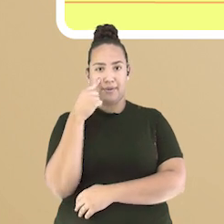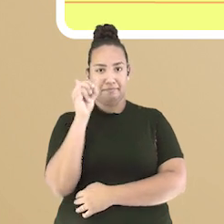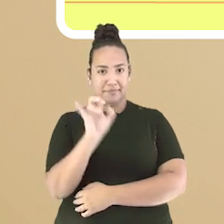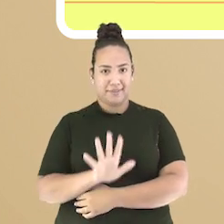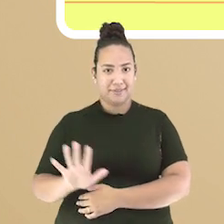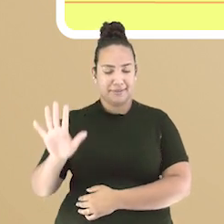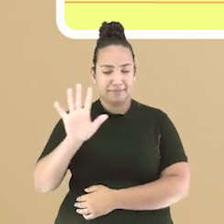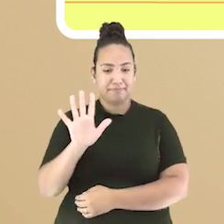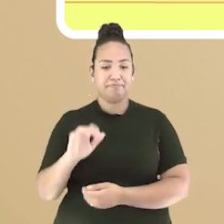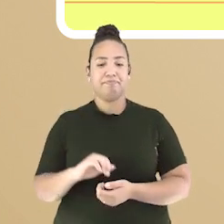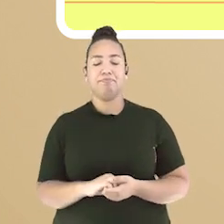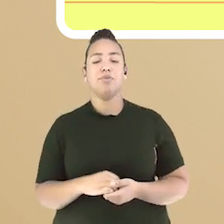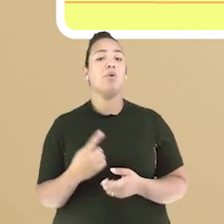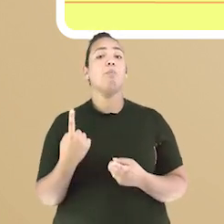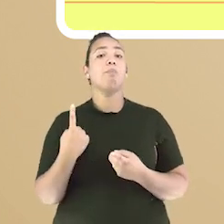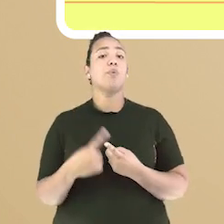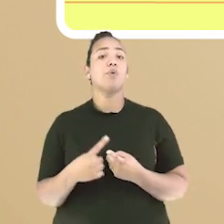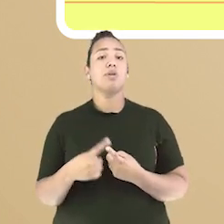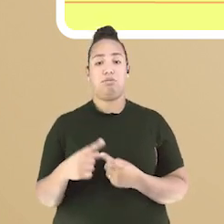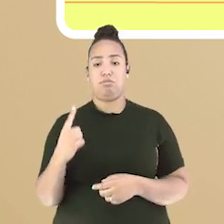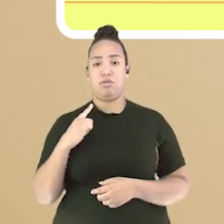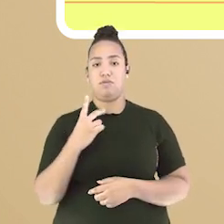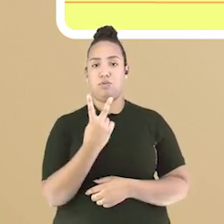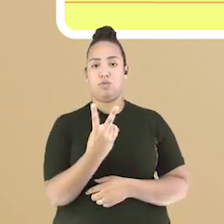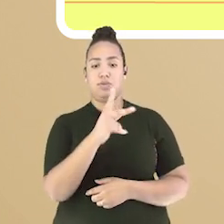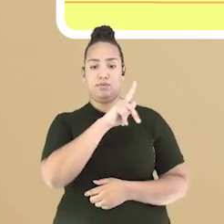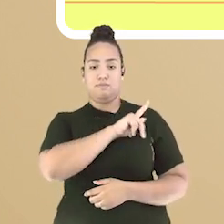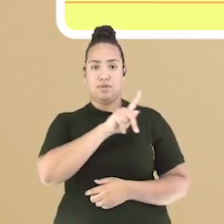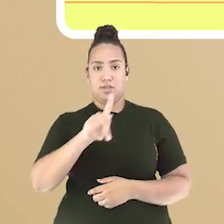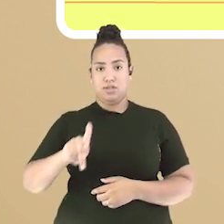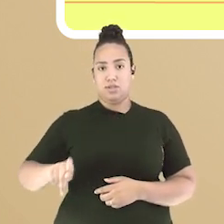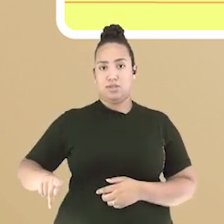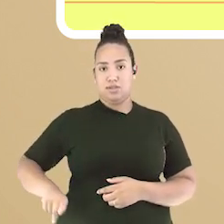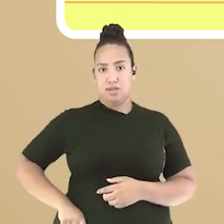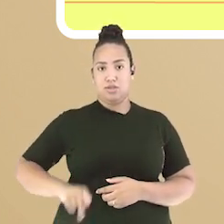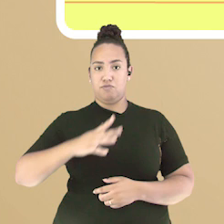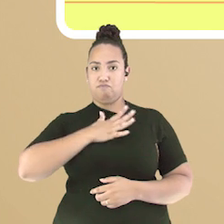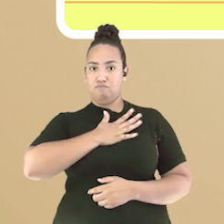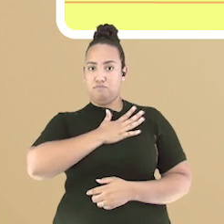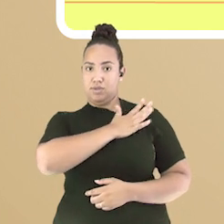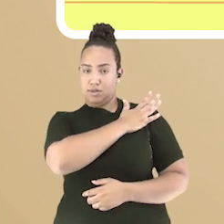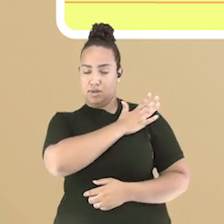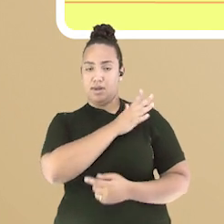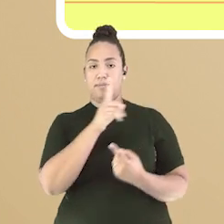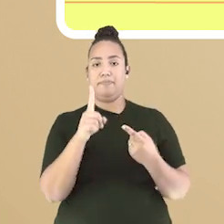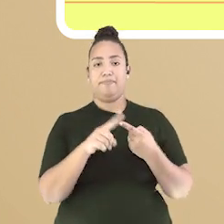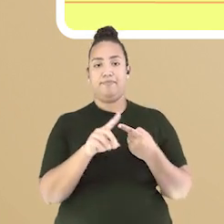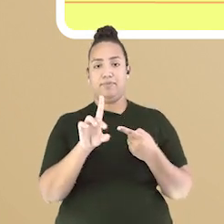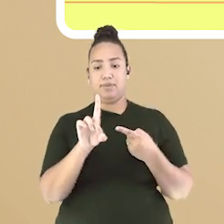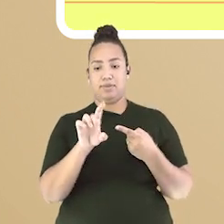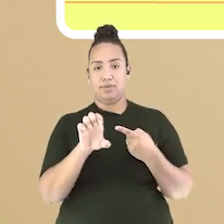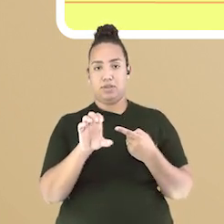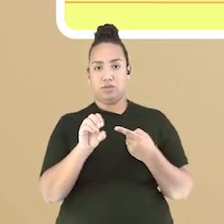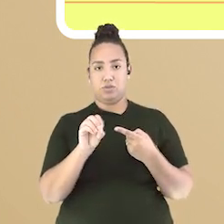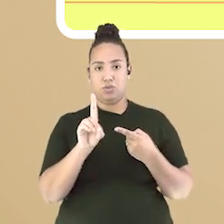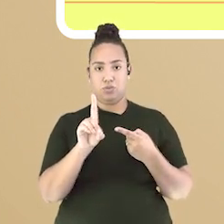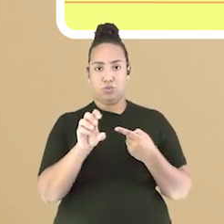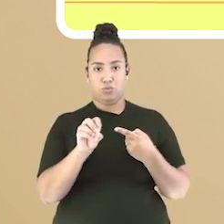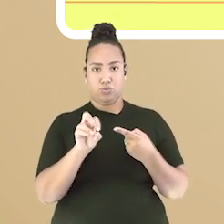tempo. Irá levar esse nome por conta dos dois primeiros presidentes que tivemos, que eram militares do alto